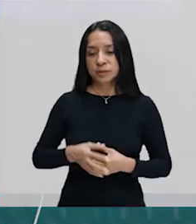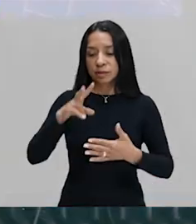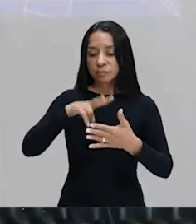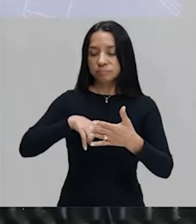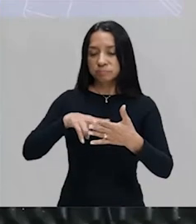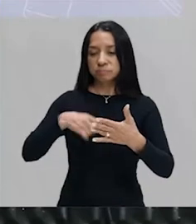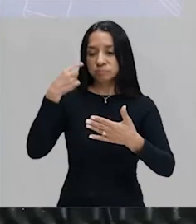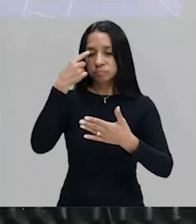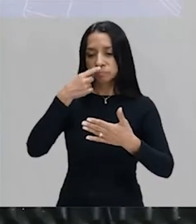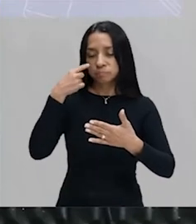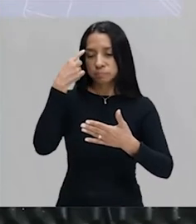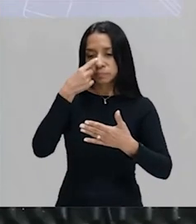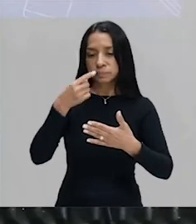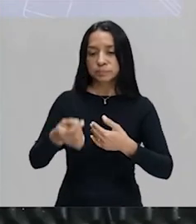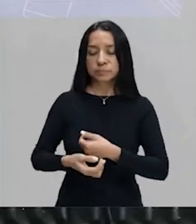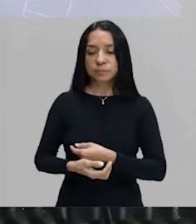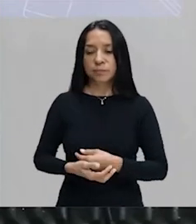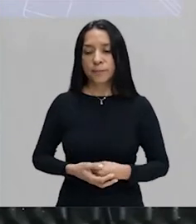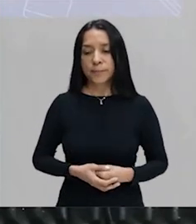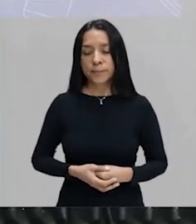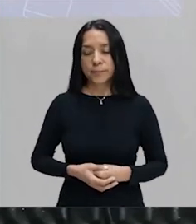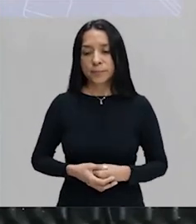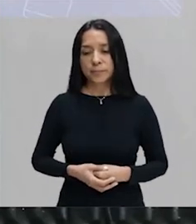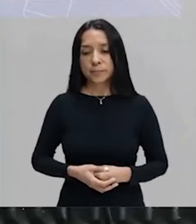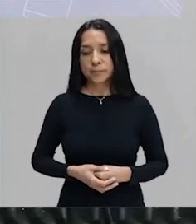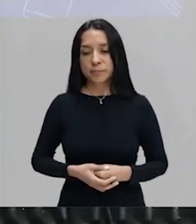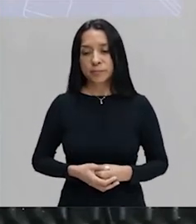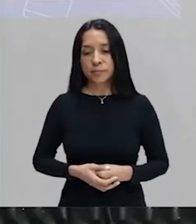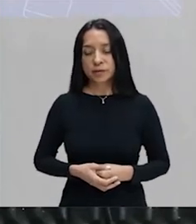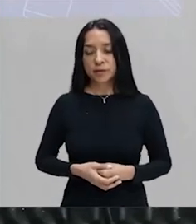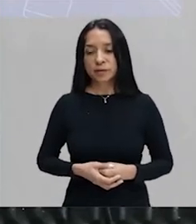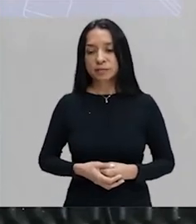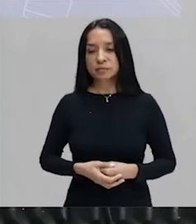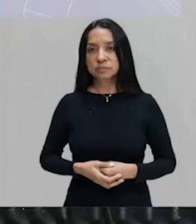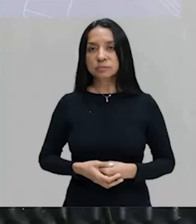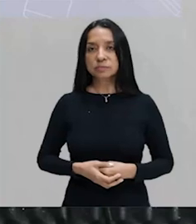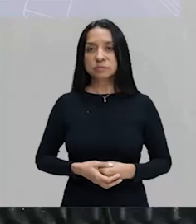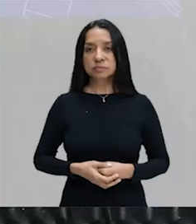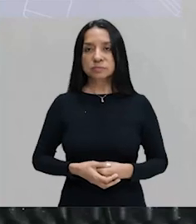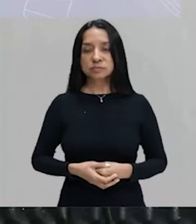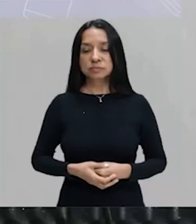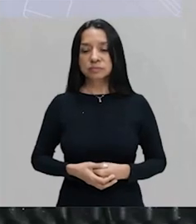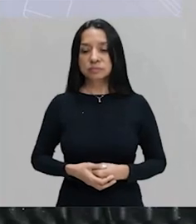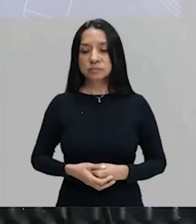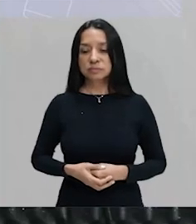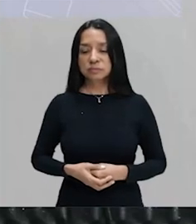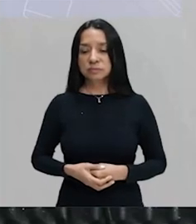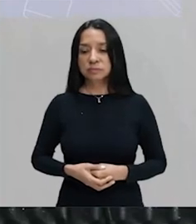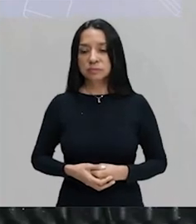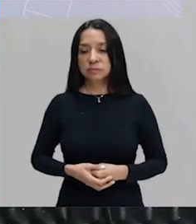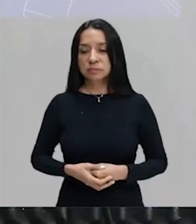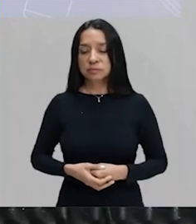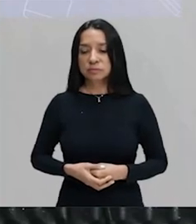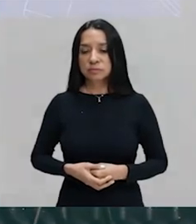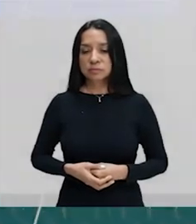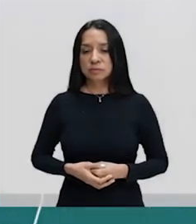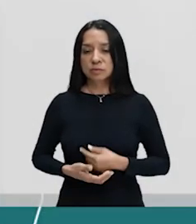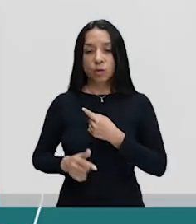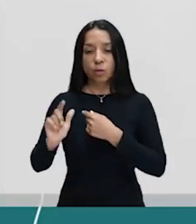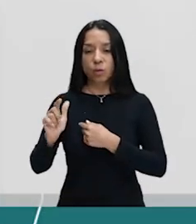nosotros estamos, vosotros estáis, ellos están.